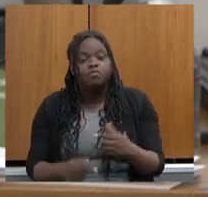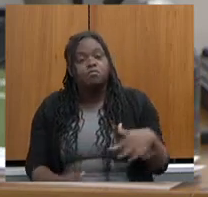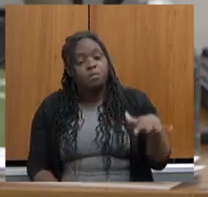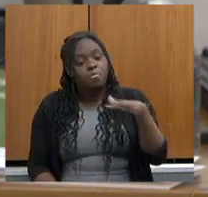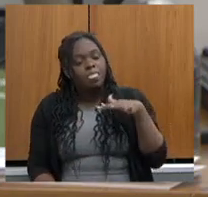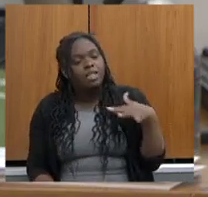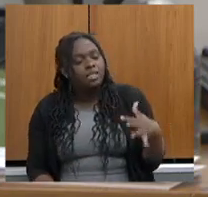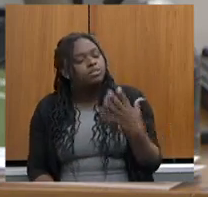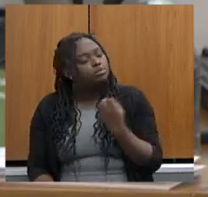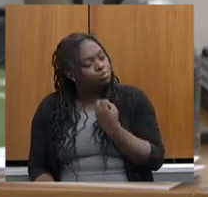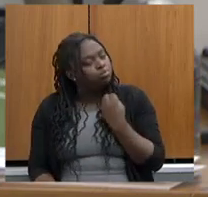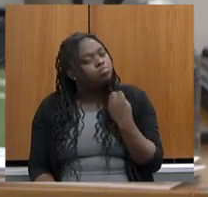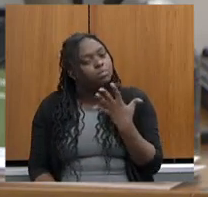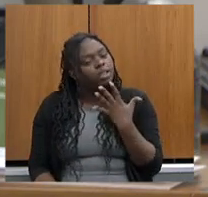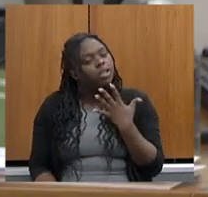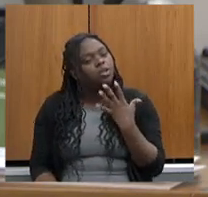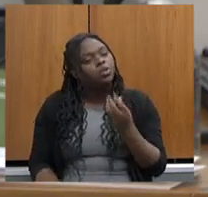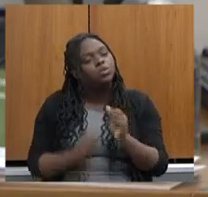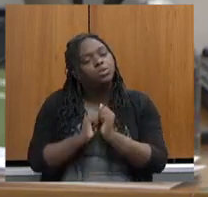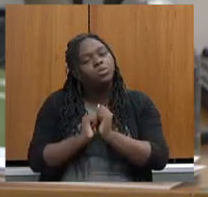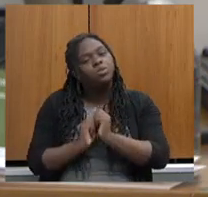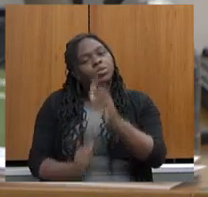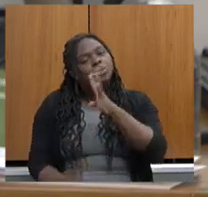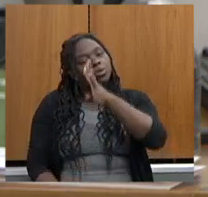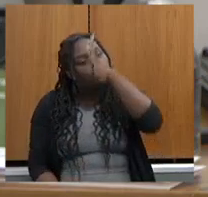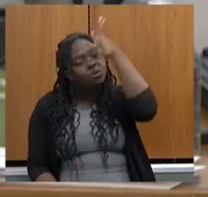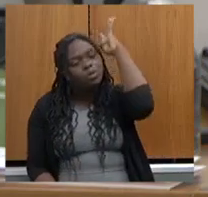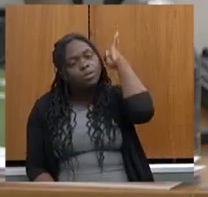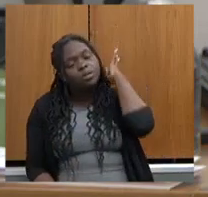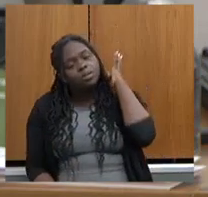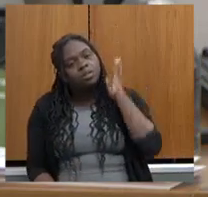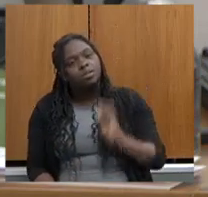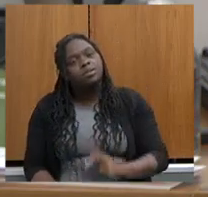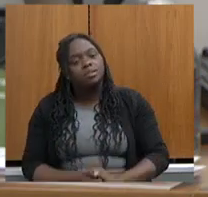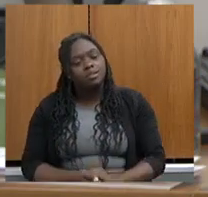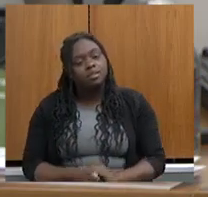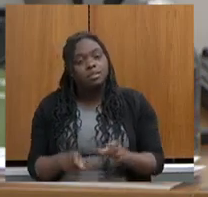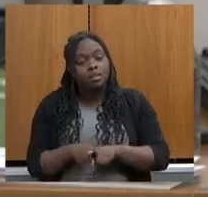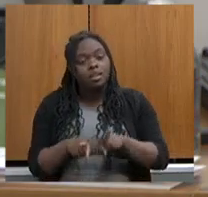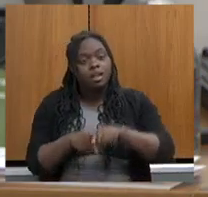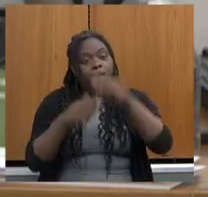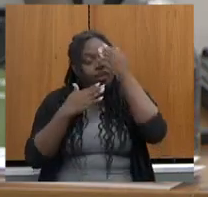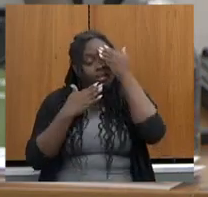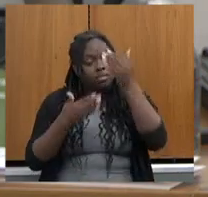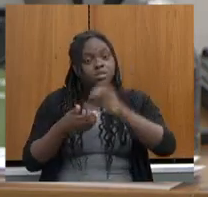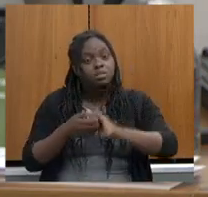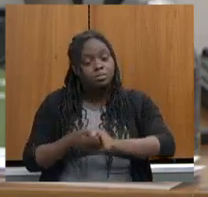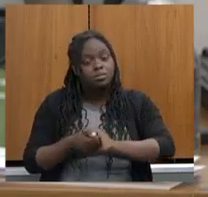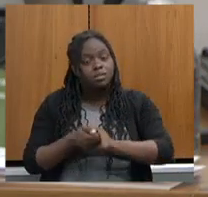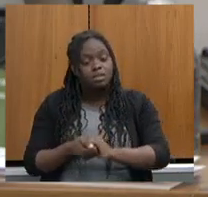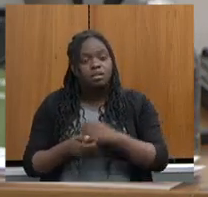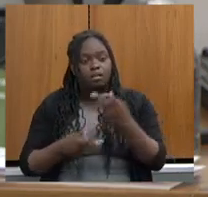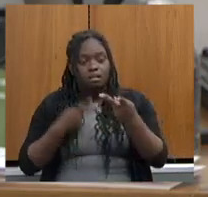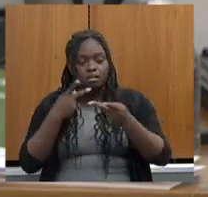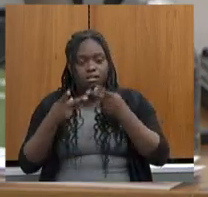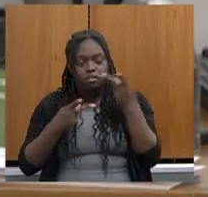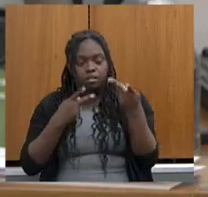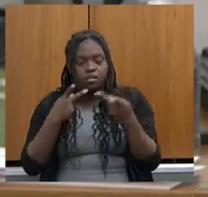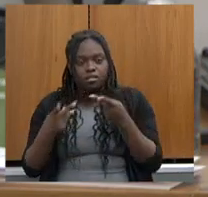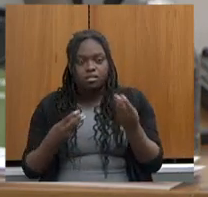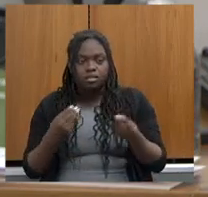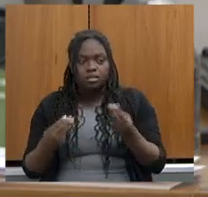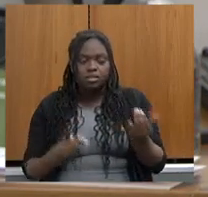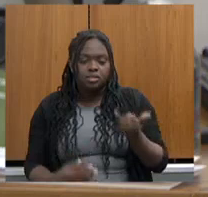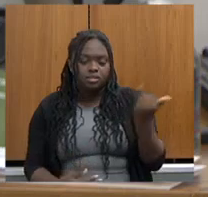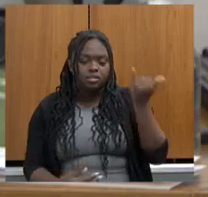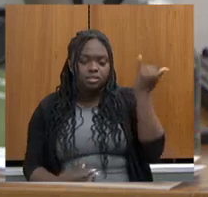tá muito bem servida com o corpo de bombeiro enfim mas é para agradecer cumprimentar os falar da satisfação desta